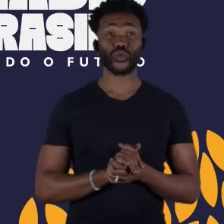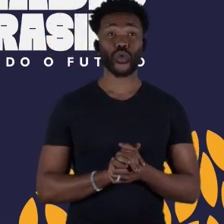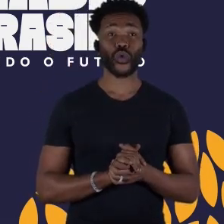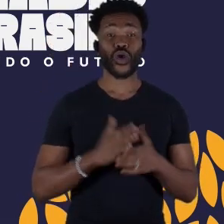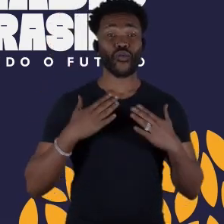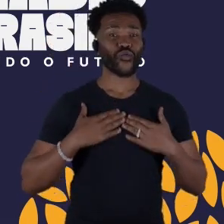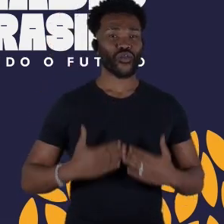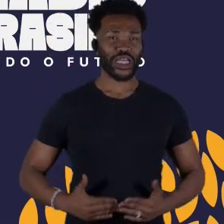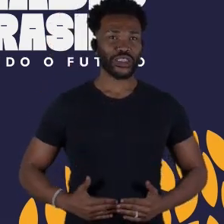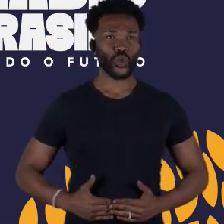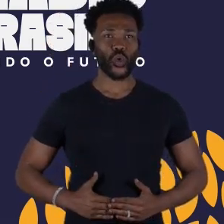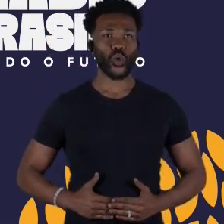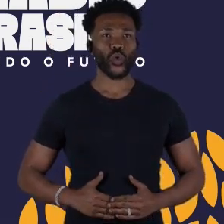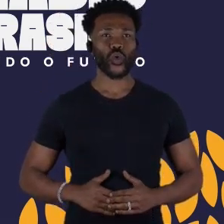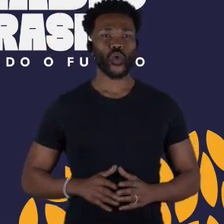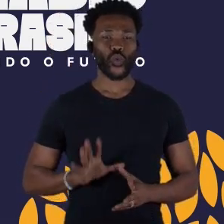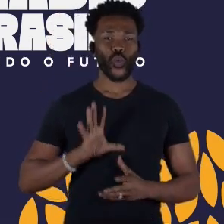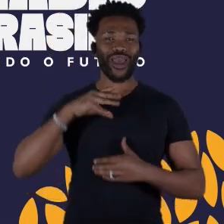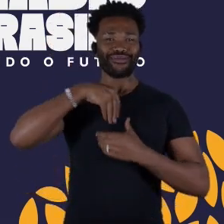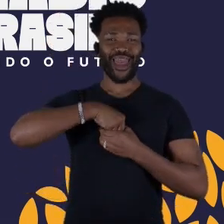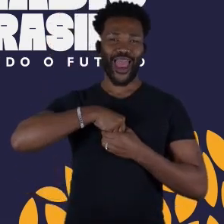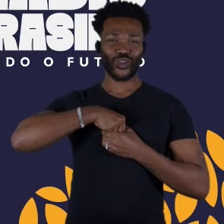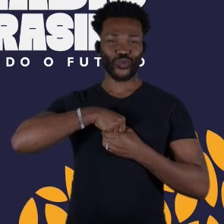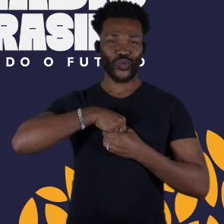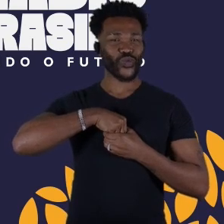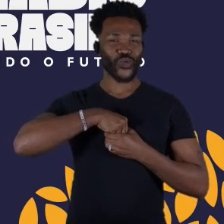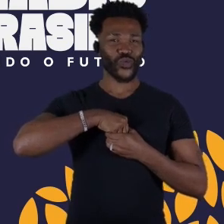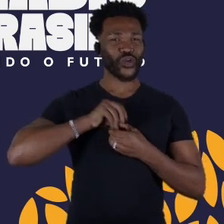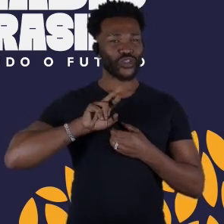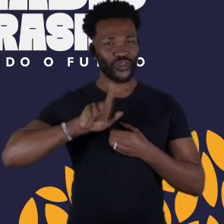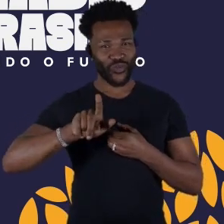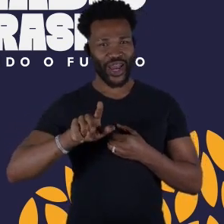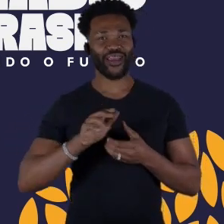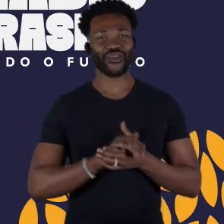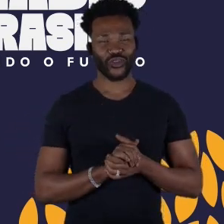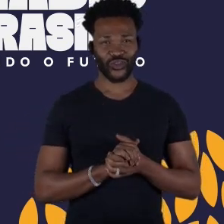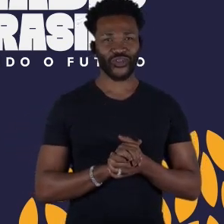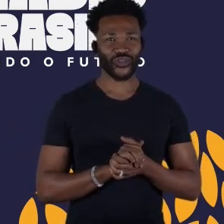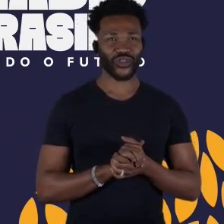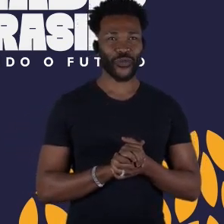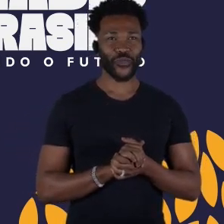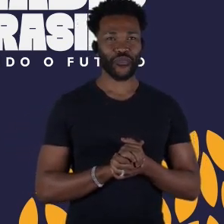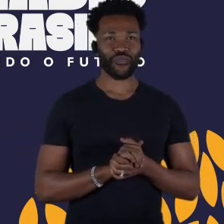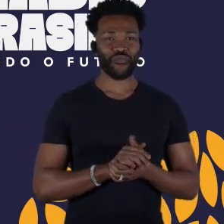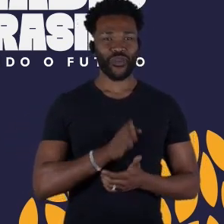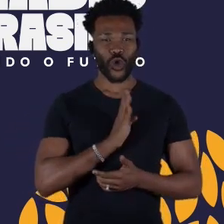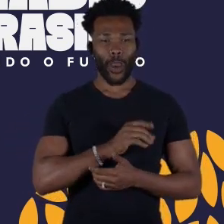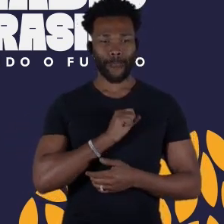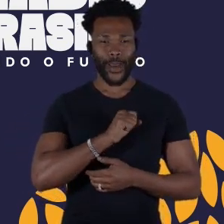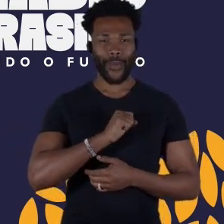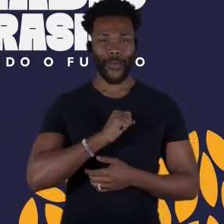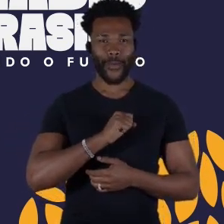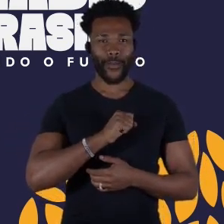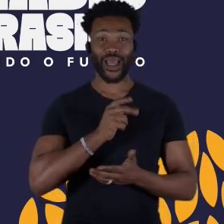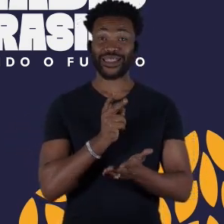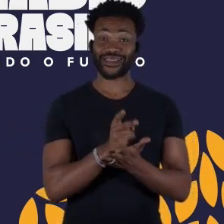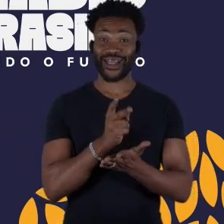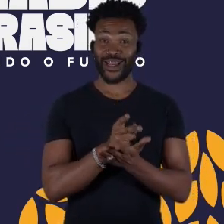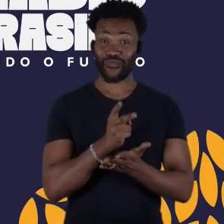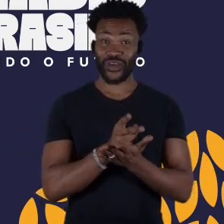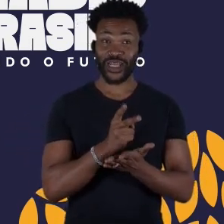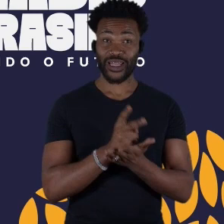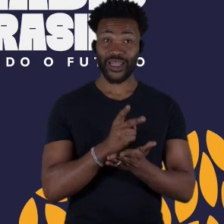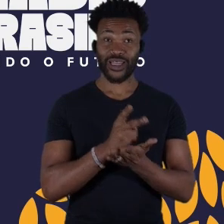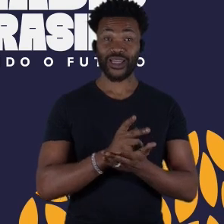físico, não é essa coisa motor que tem aqui o usuário de cannabis. O taquicardia sempre tem, porque a